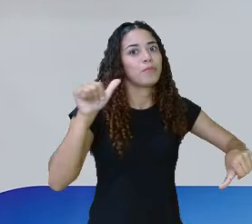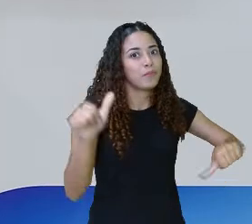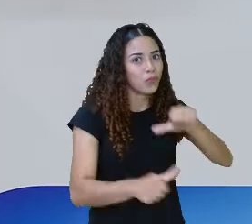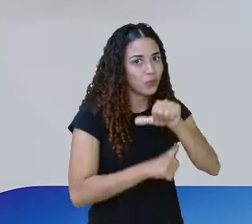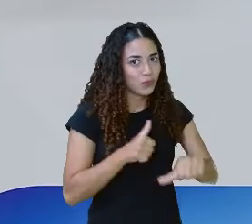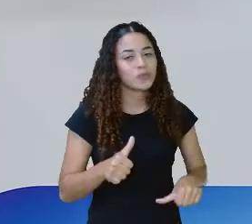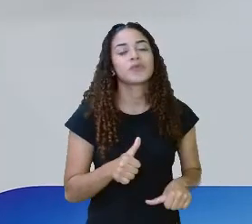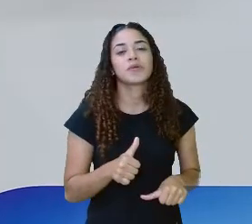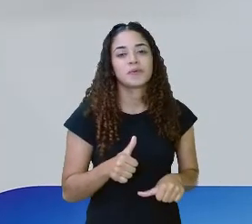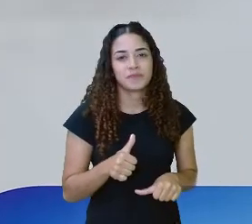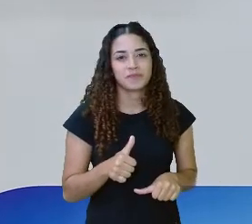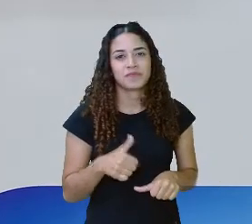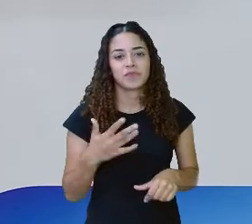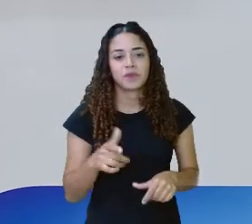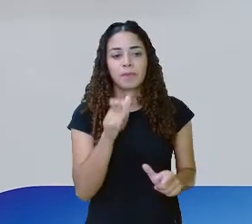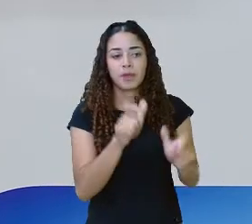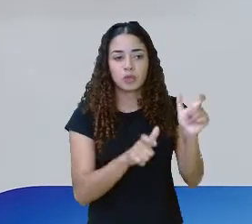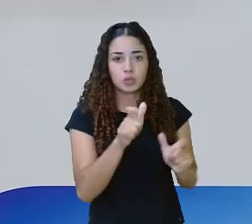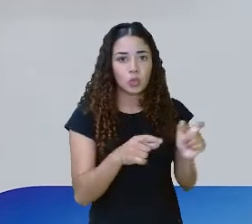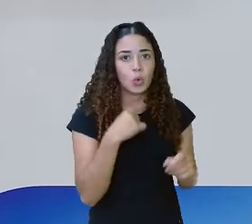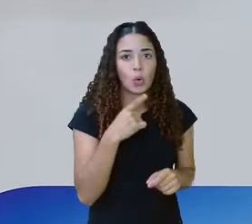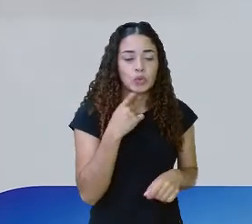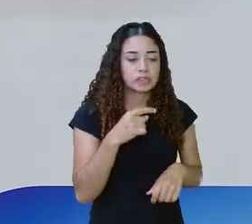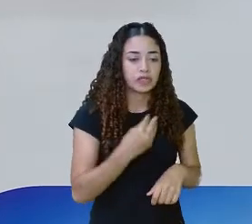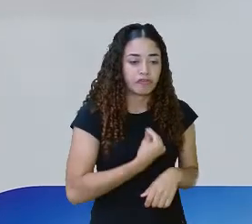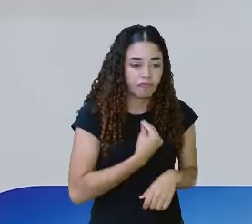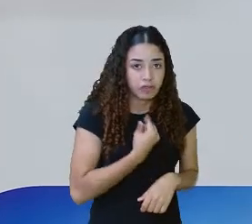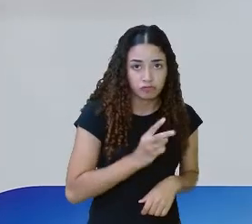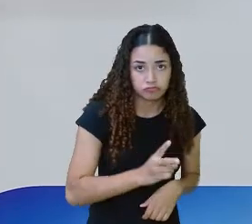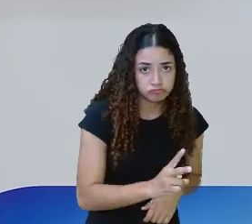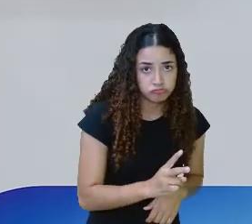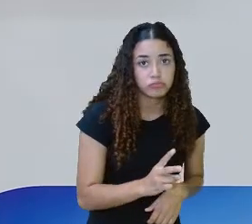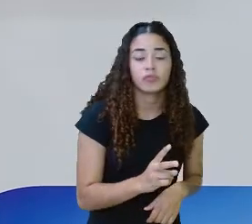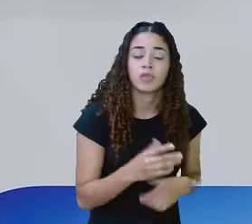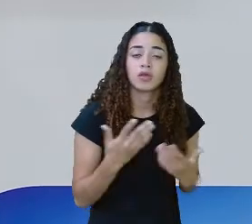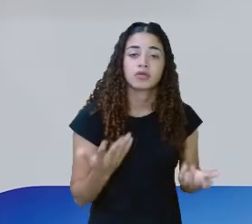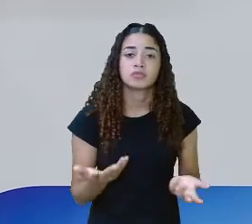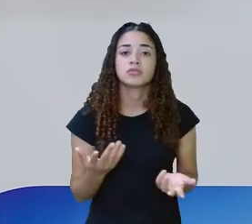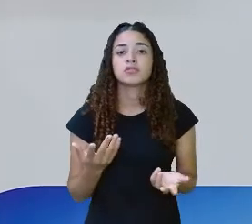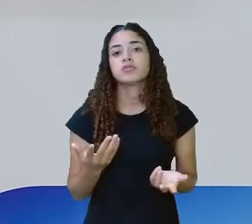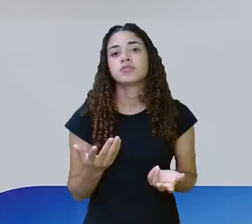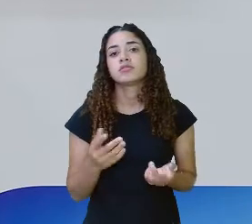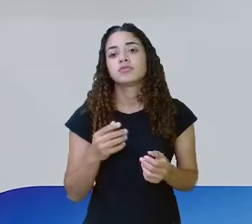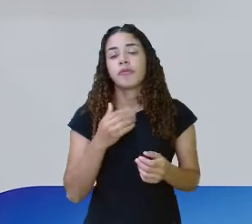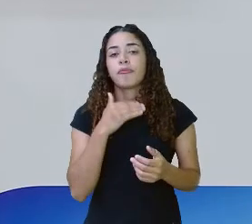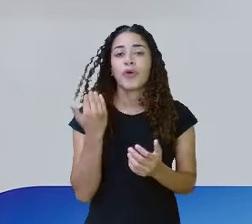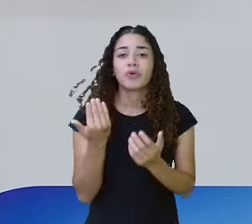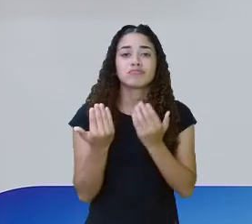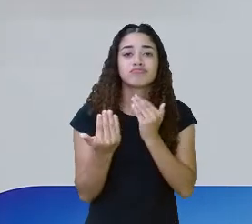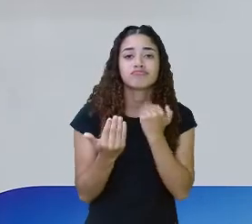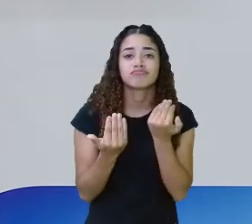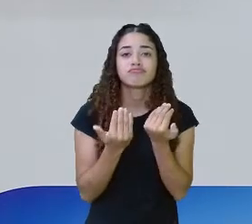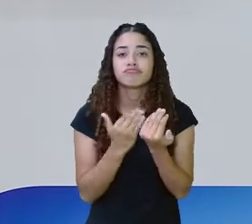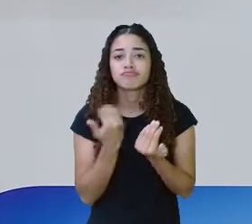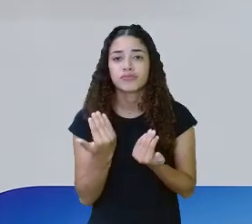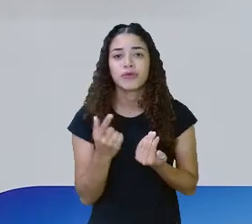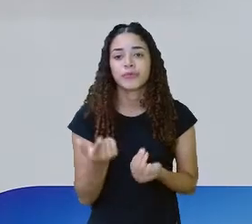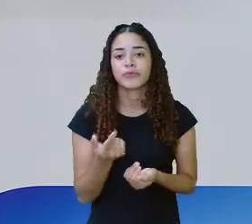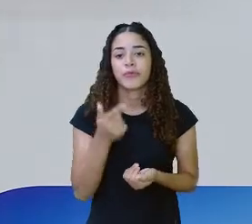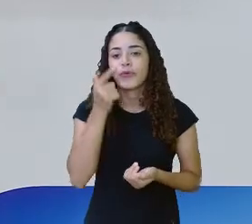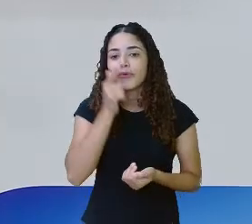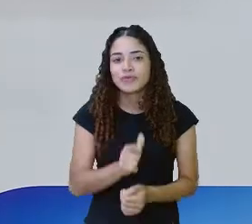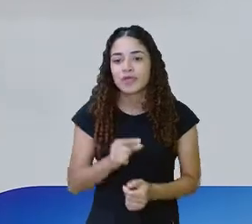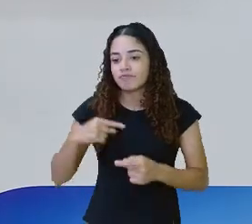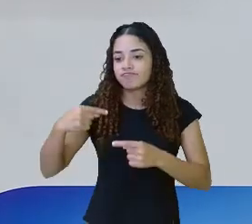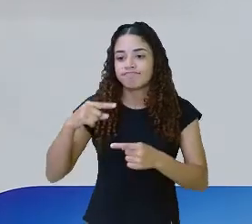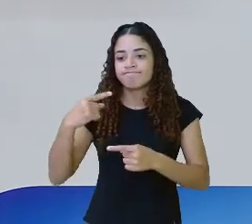Então, os indivíduos que não conseguem sobreviver naquele ambiente, eles vão morrendo e aí eles não têm essa chance de